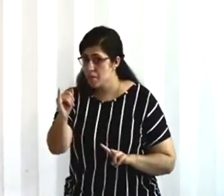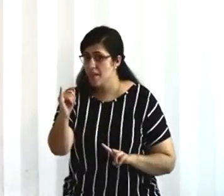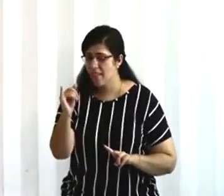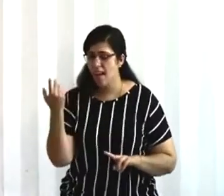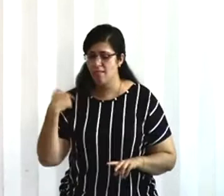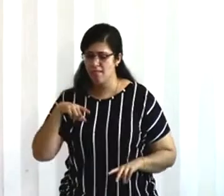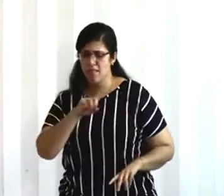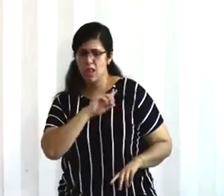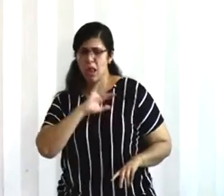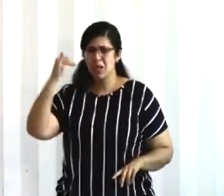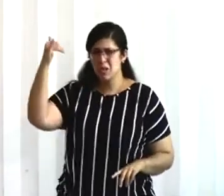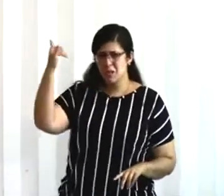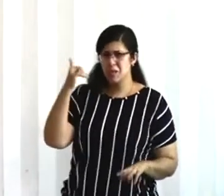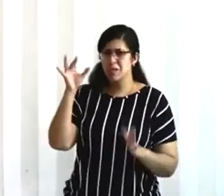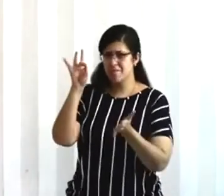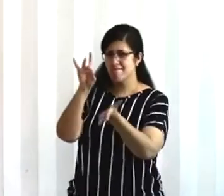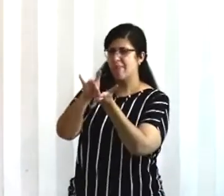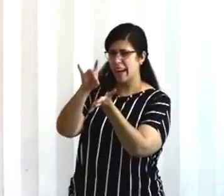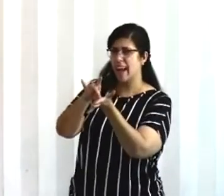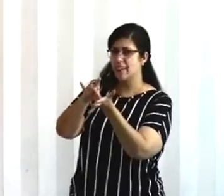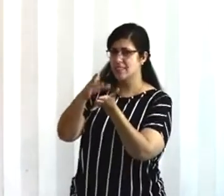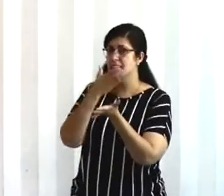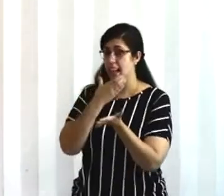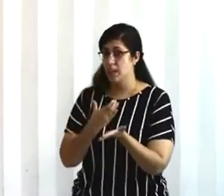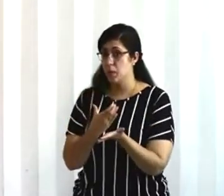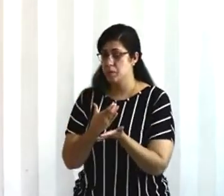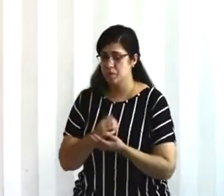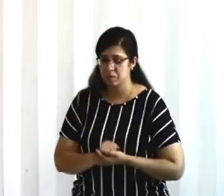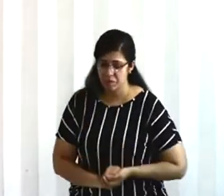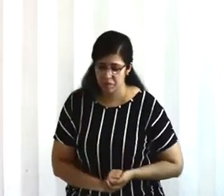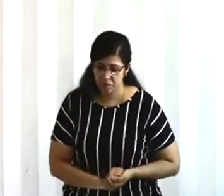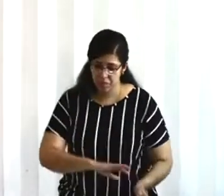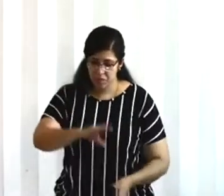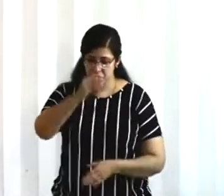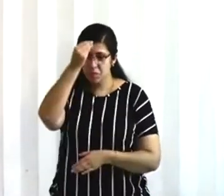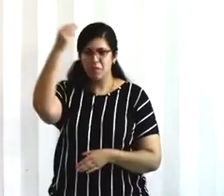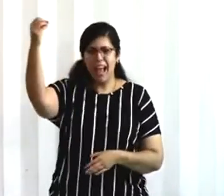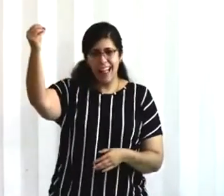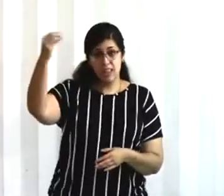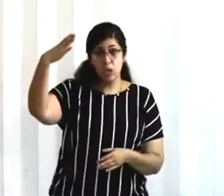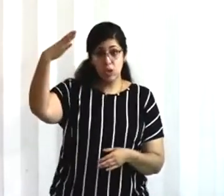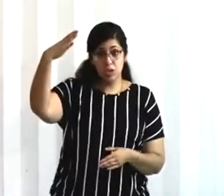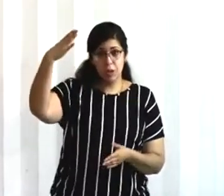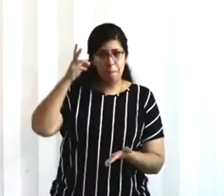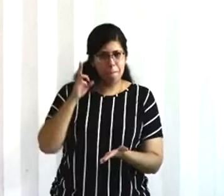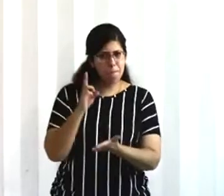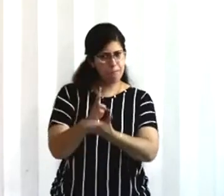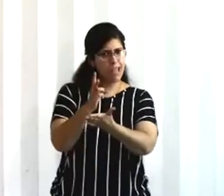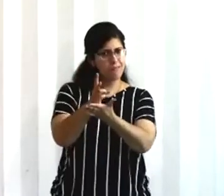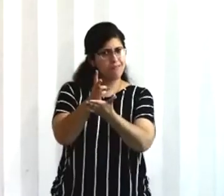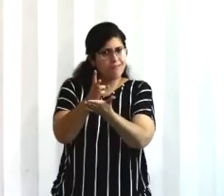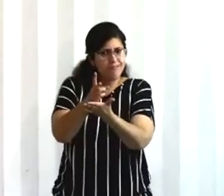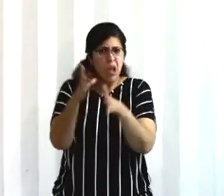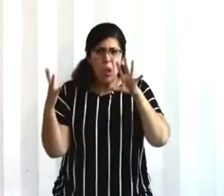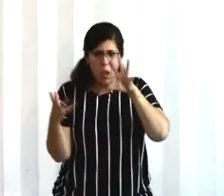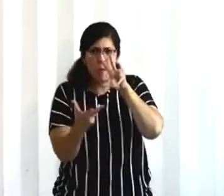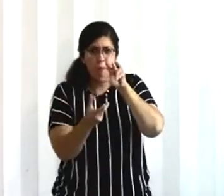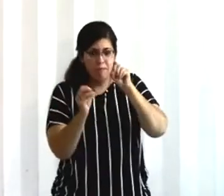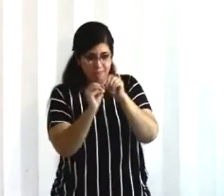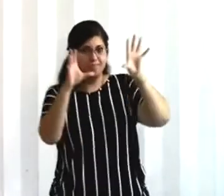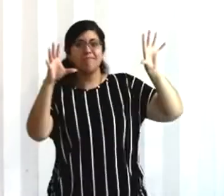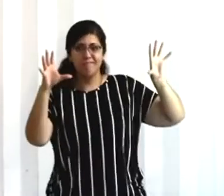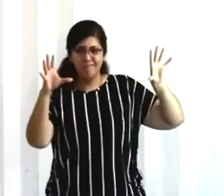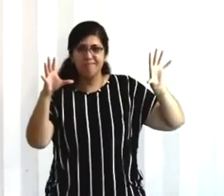realidade daquilo que é o Natal. Nós vemos que a luz, ela se faz presente desde que o mundo foi